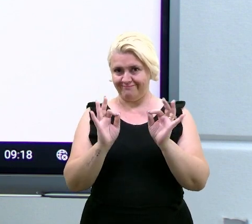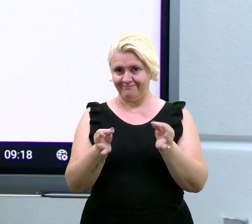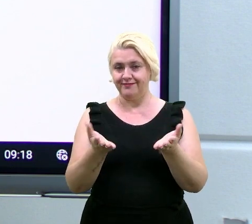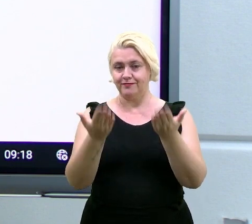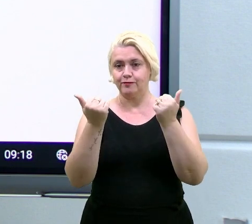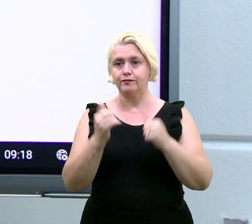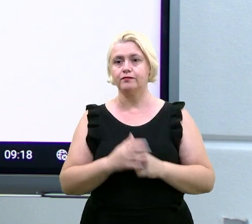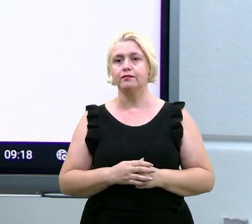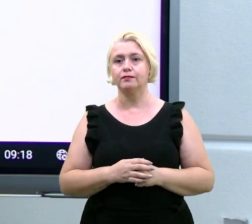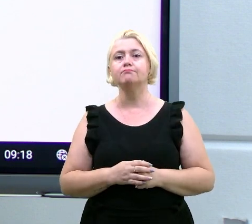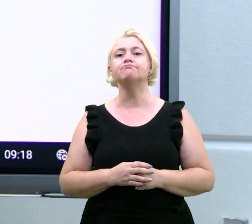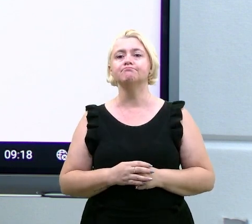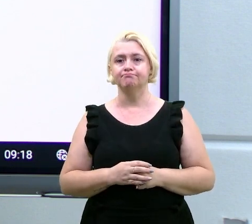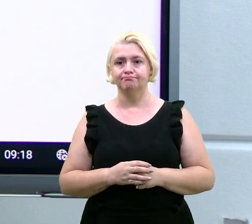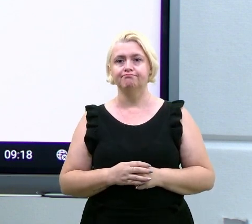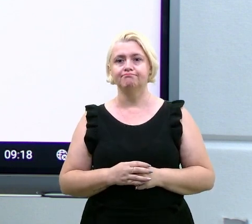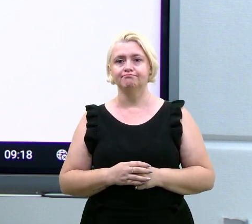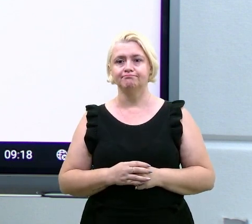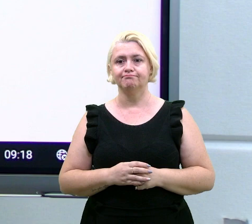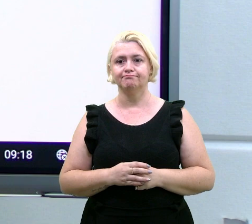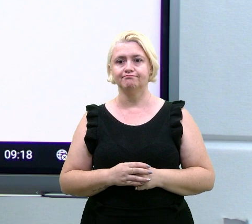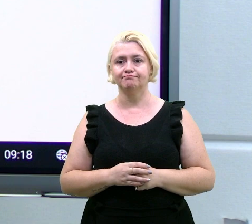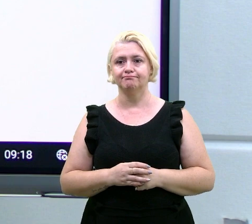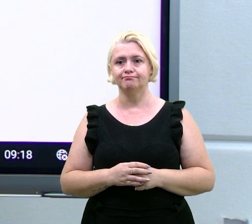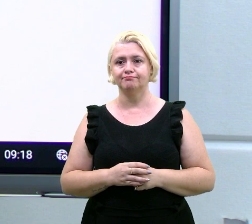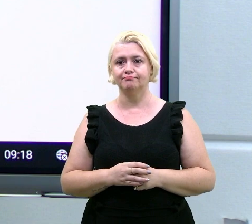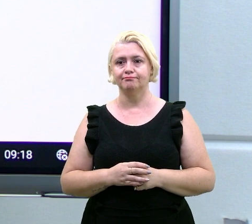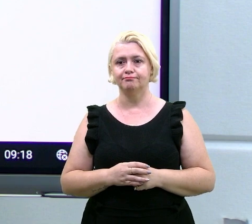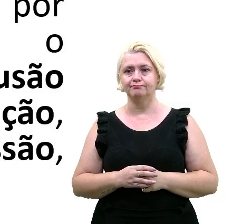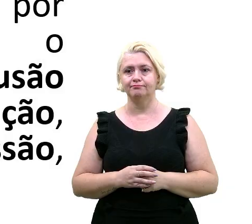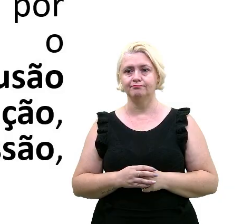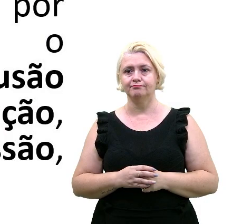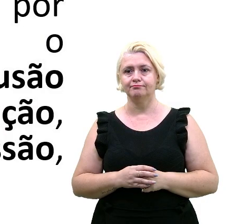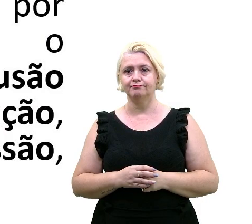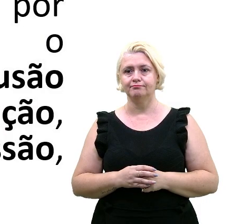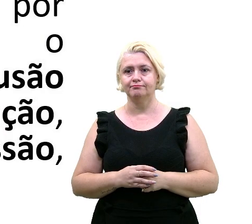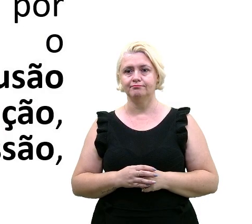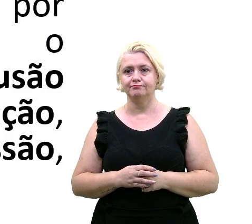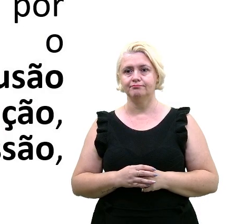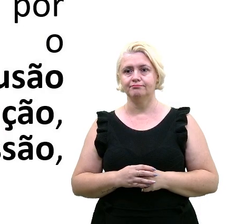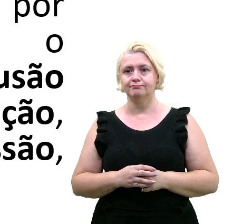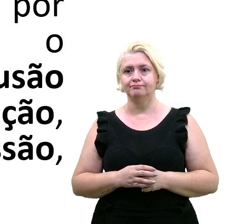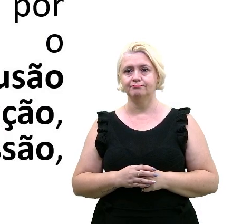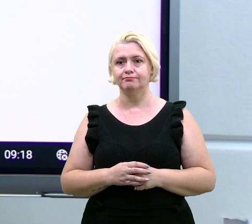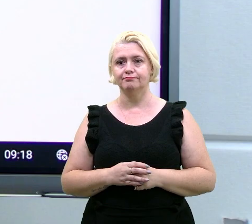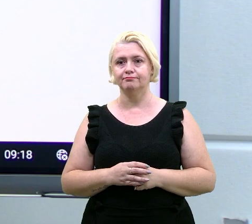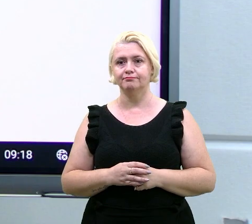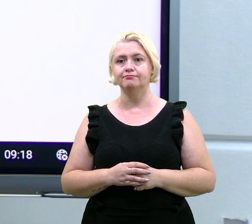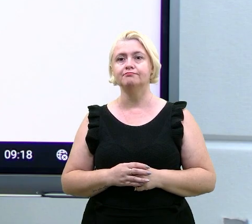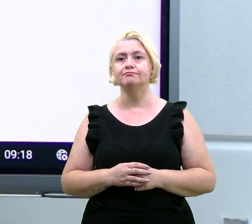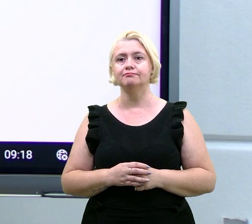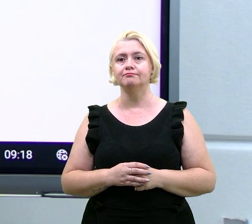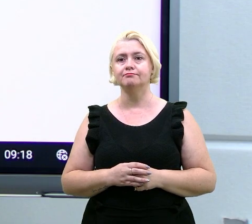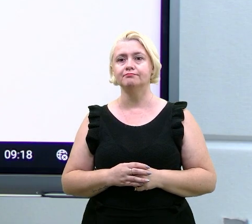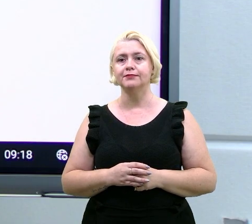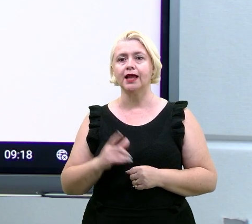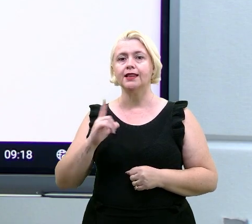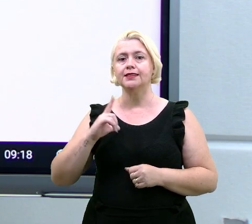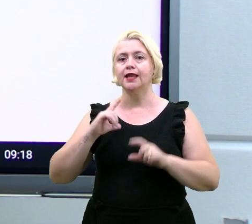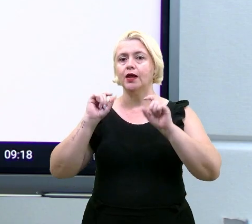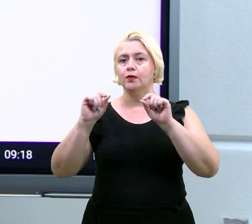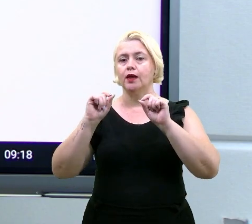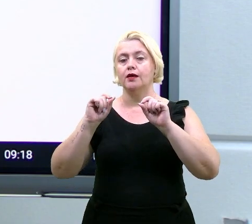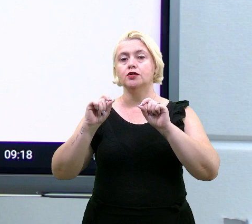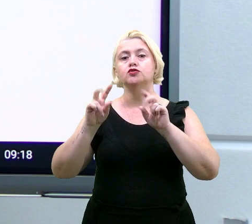outro sim vamos aqui pra tela outro sim destaca--se o